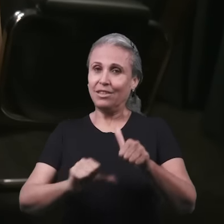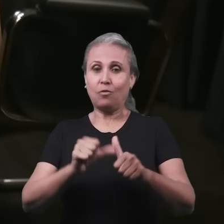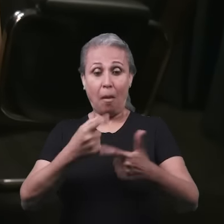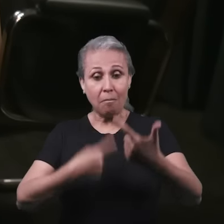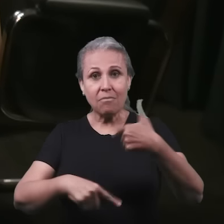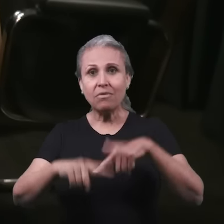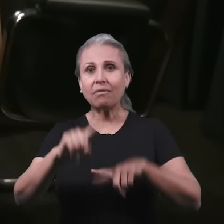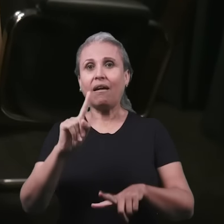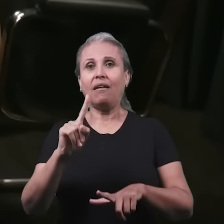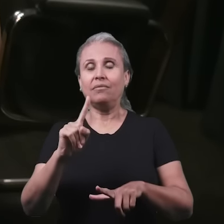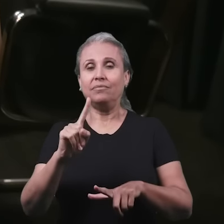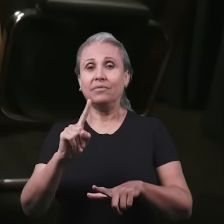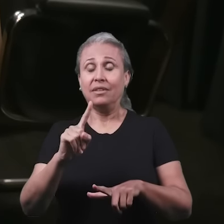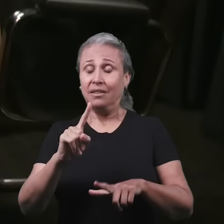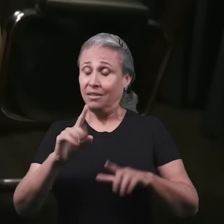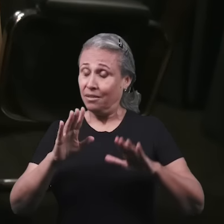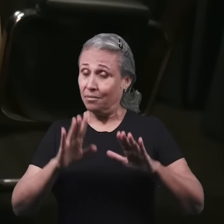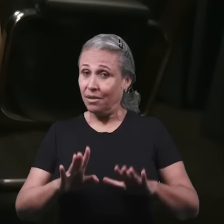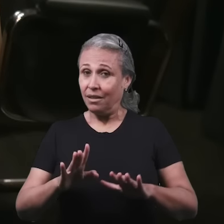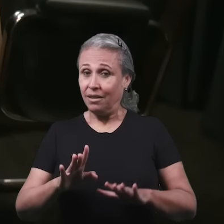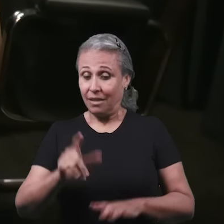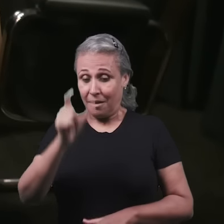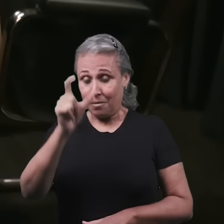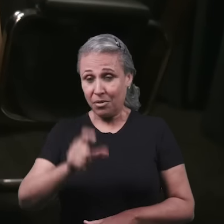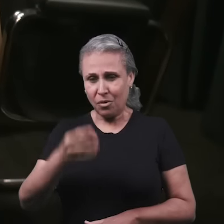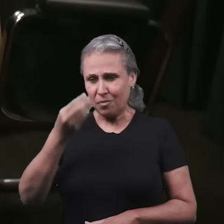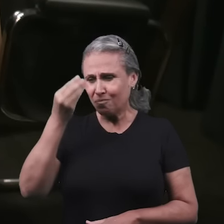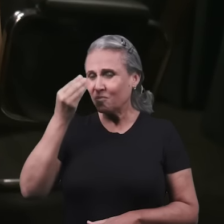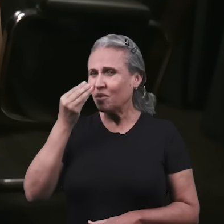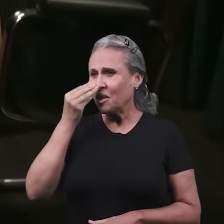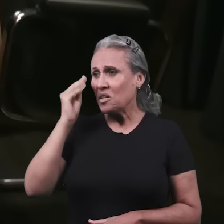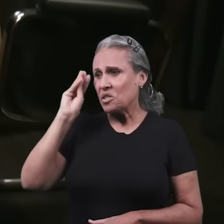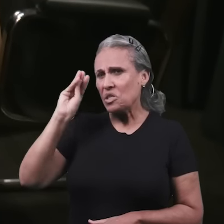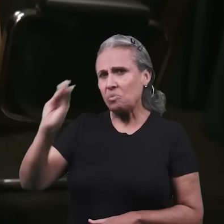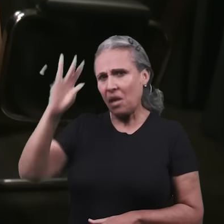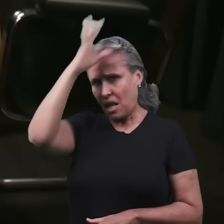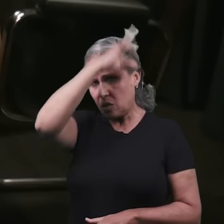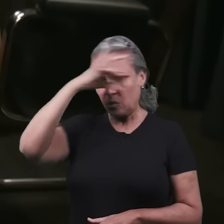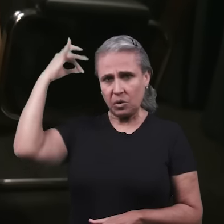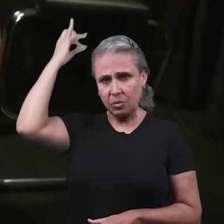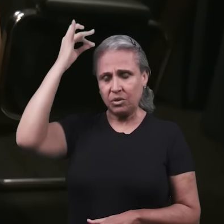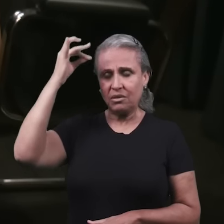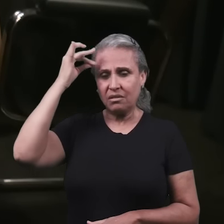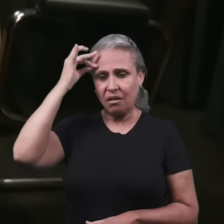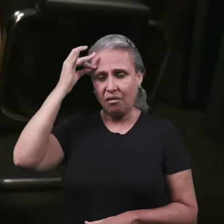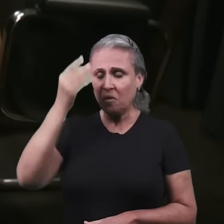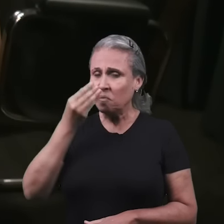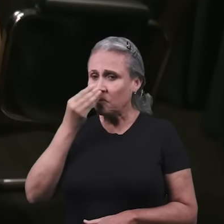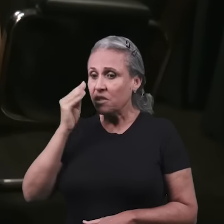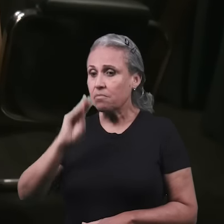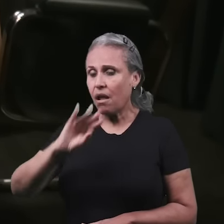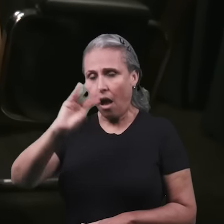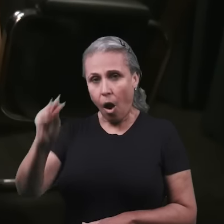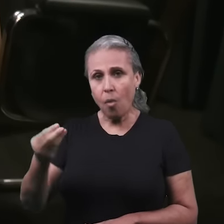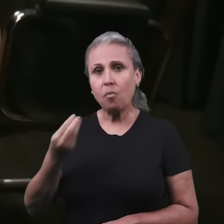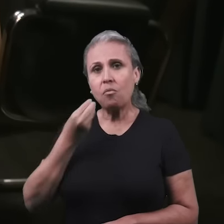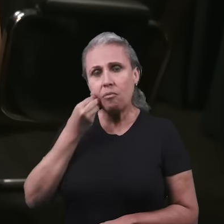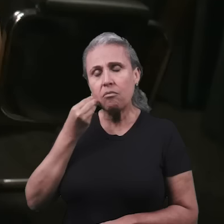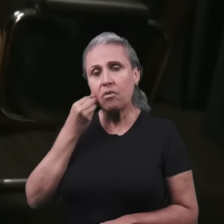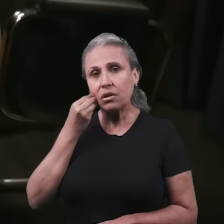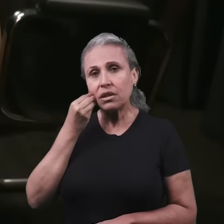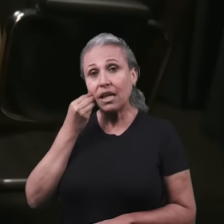forma repetida, né, de forma reiterada, o Espírito Santo, rejeita essas oportunidades, de certa forma